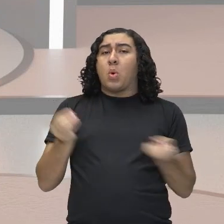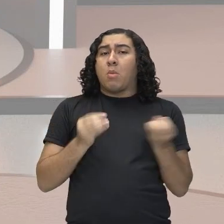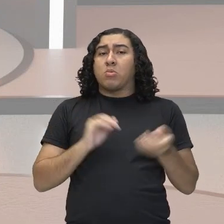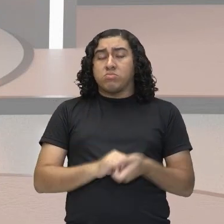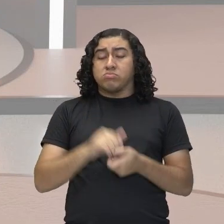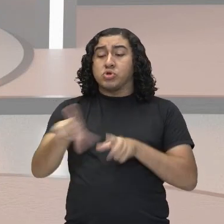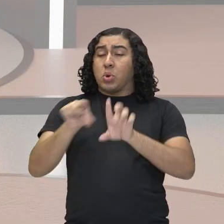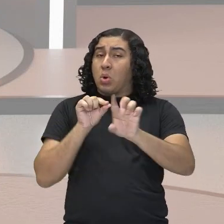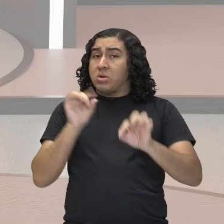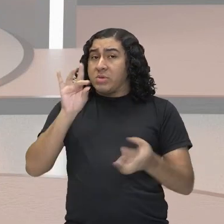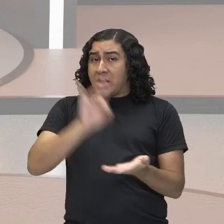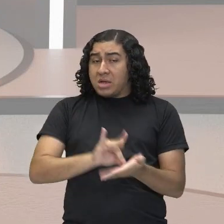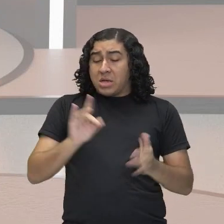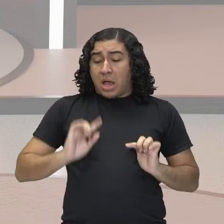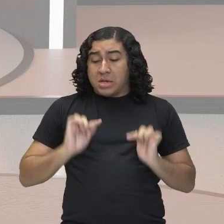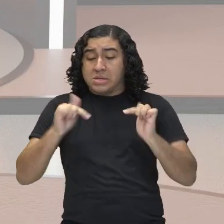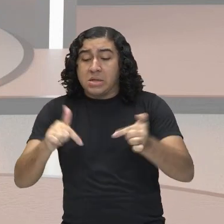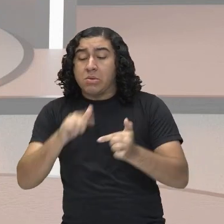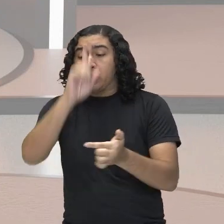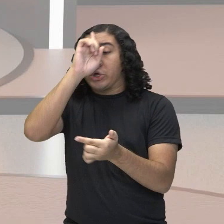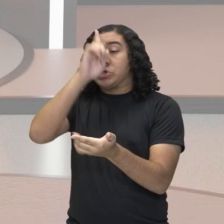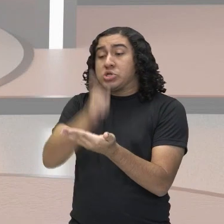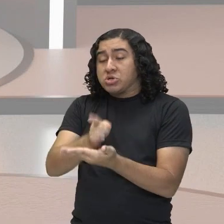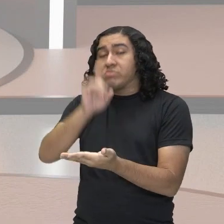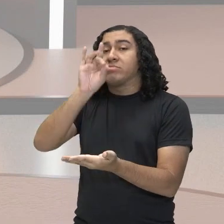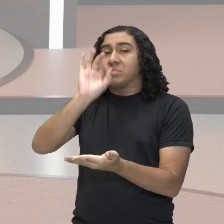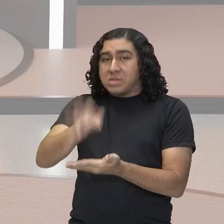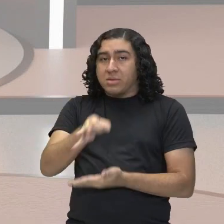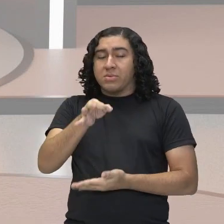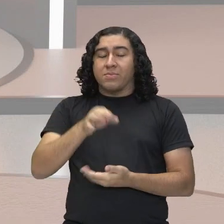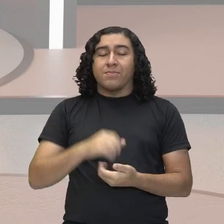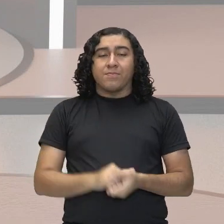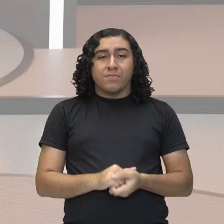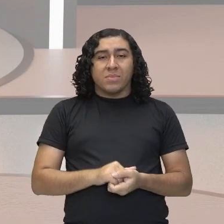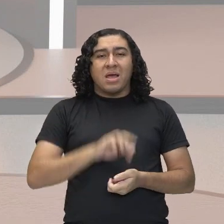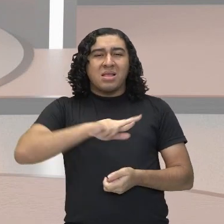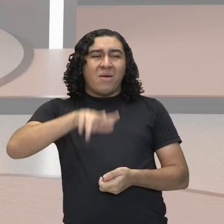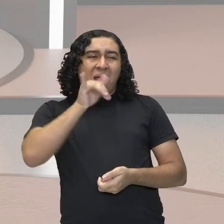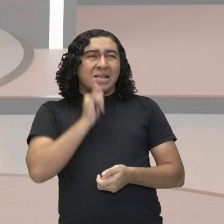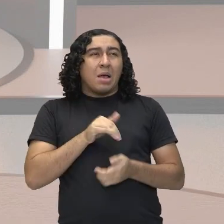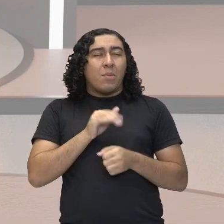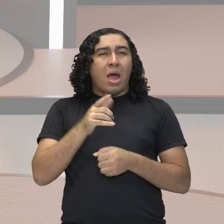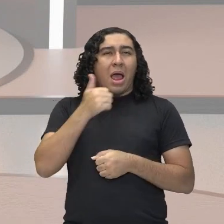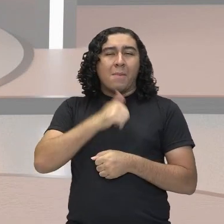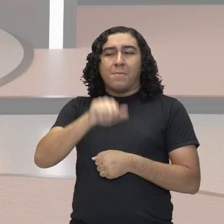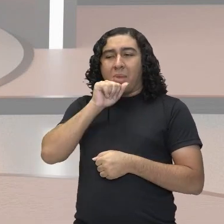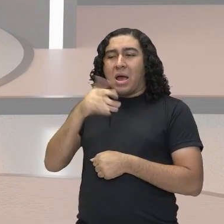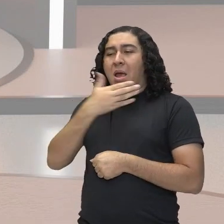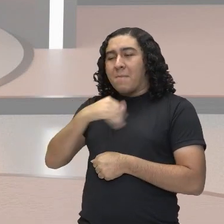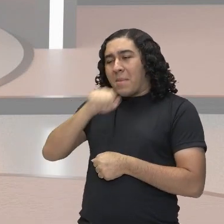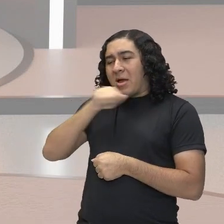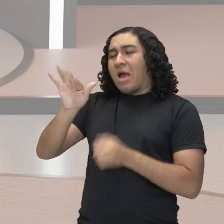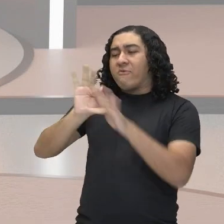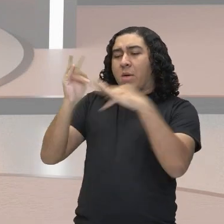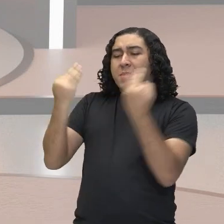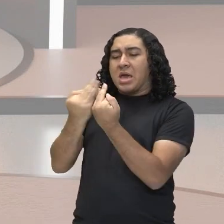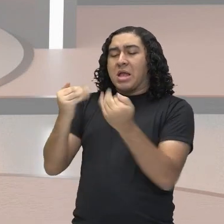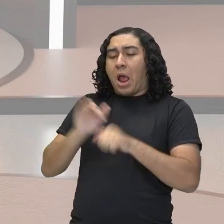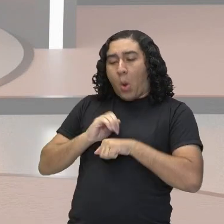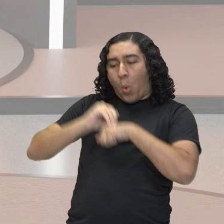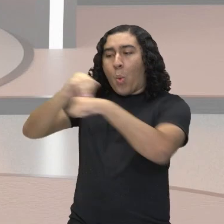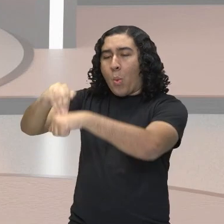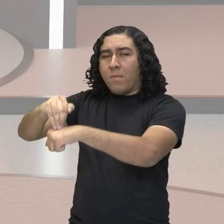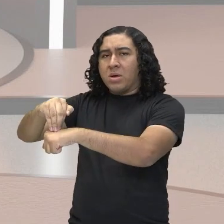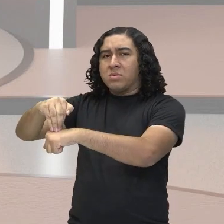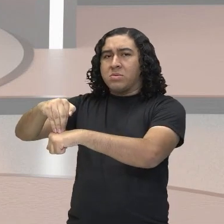Escolhendo, agindo, tomando as minhas decisões. Não vai jogar a culpa no papai, na mamãe, no vovô, na avó, seja lá em quem for. Não,